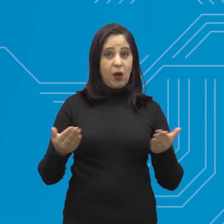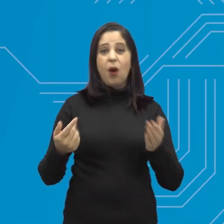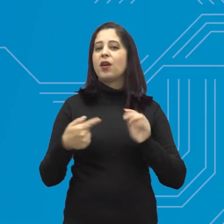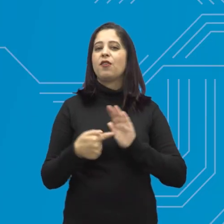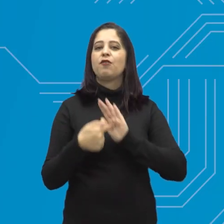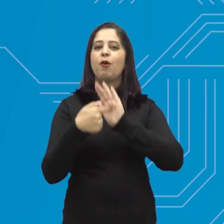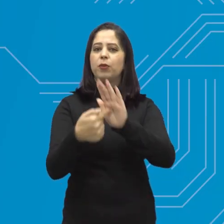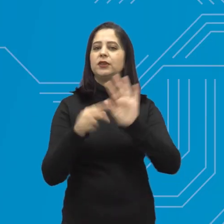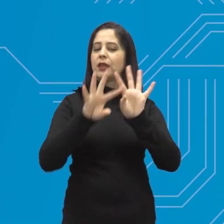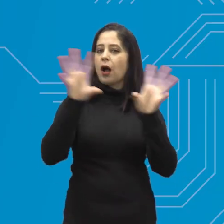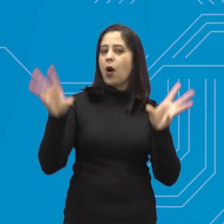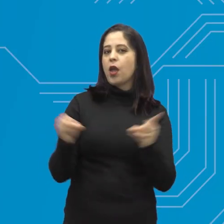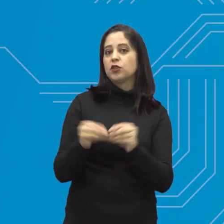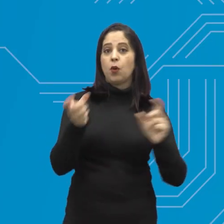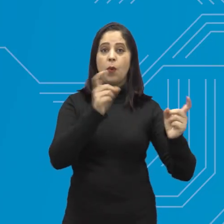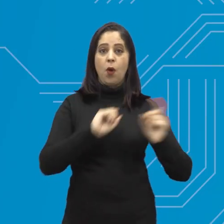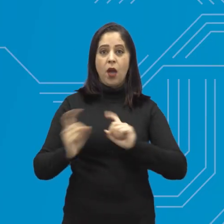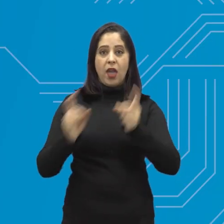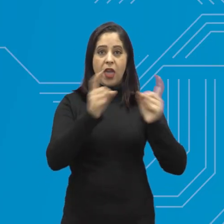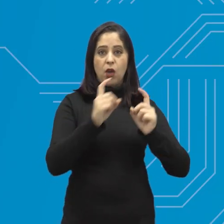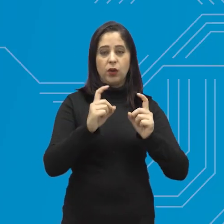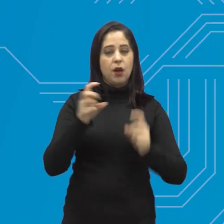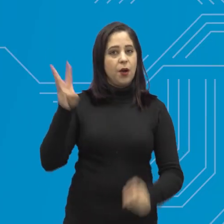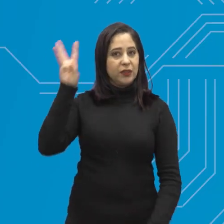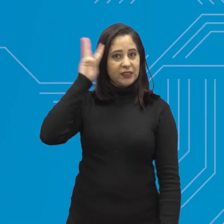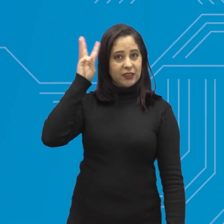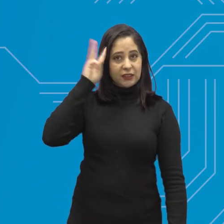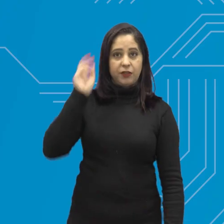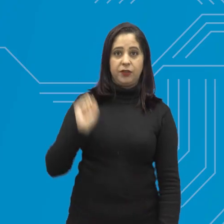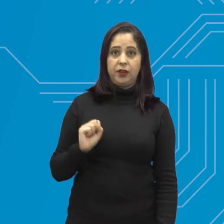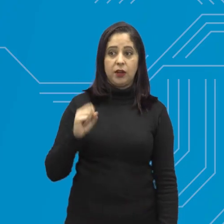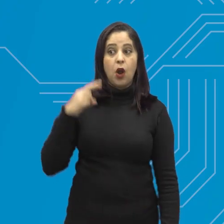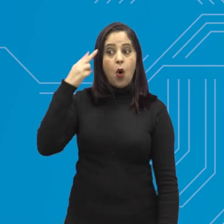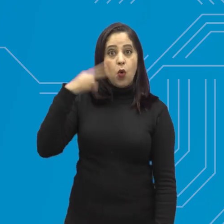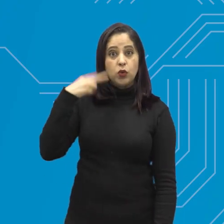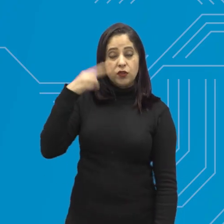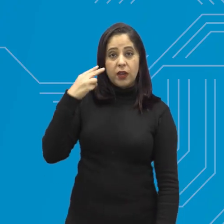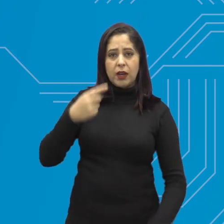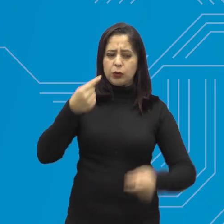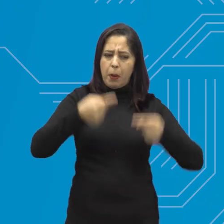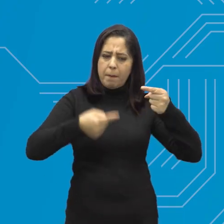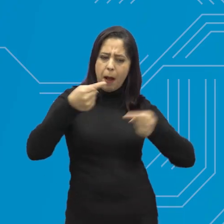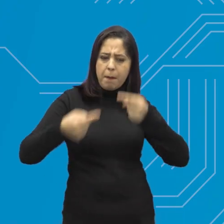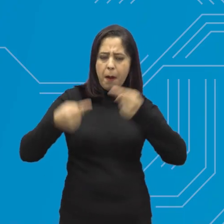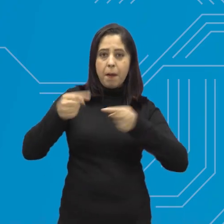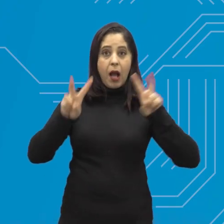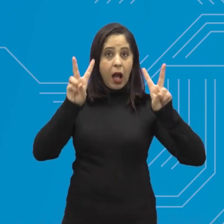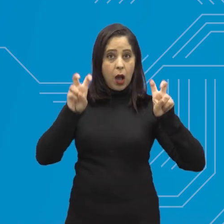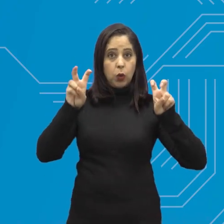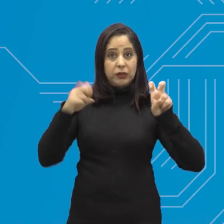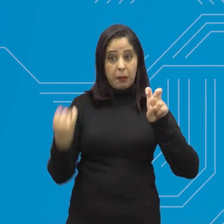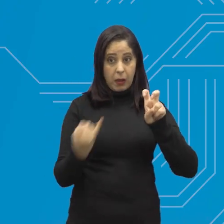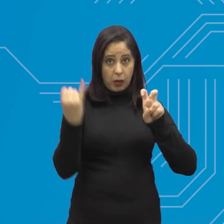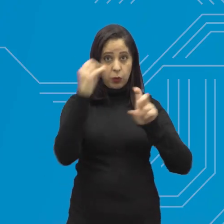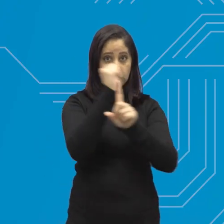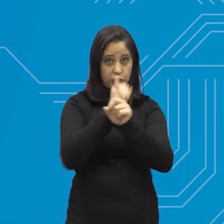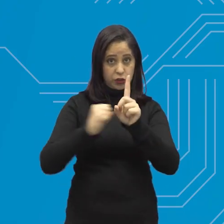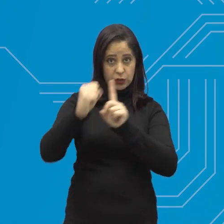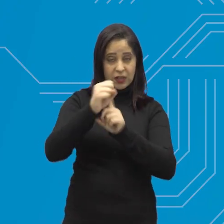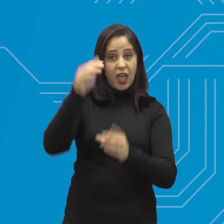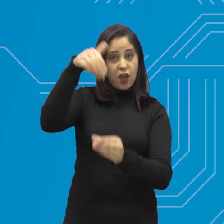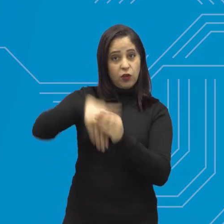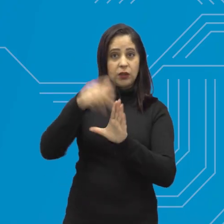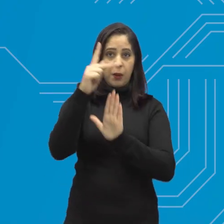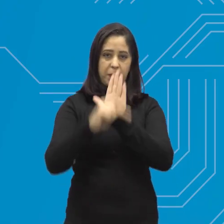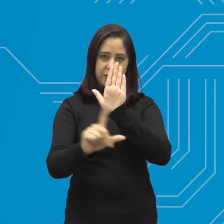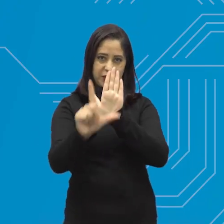Vamos começar a edição de hoje com um balanço da sessão realizada na última terça-feira. Os vereadores debateram temas de interesse público